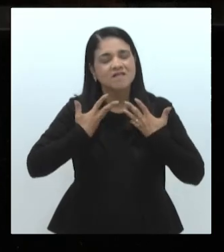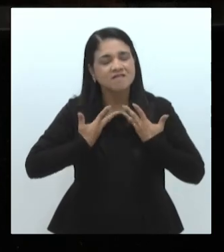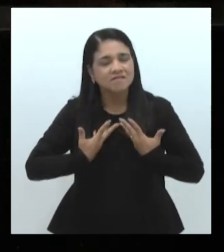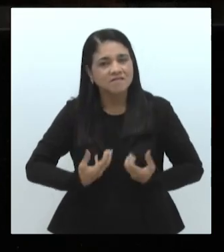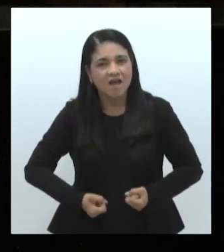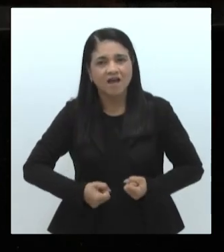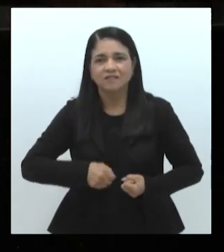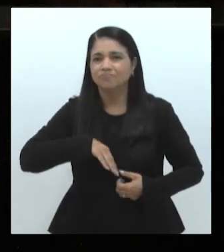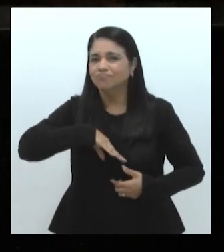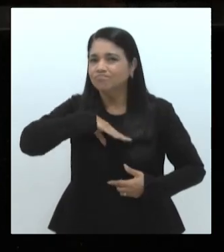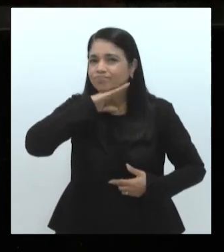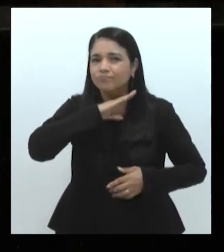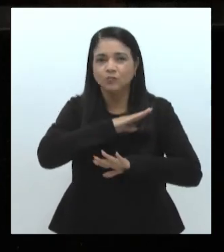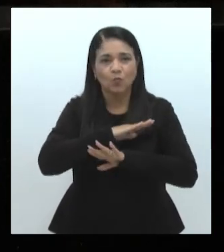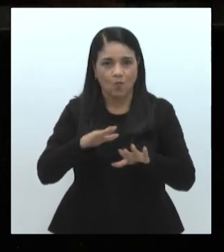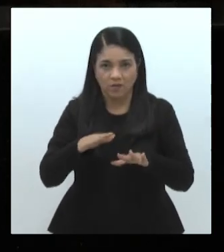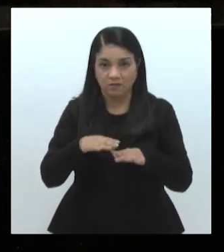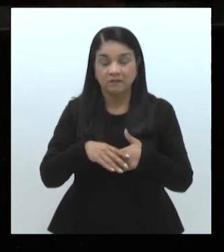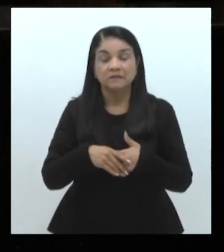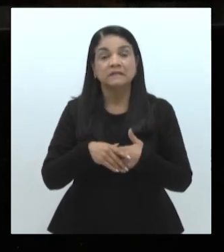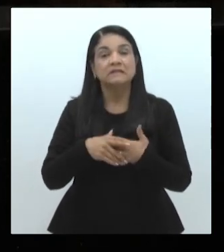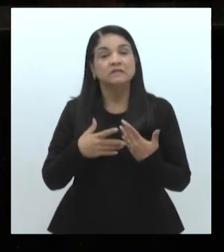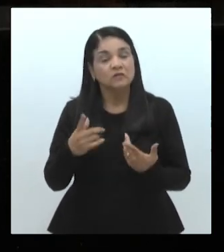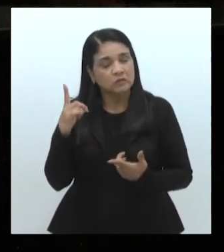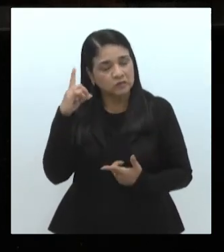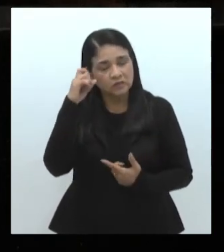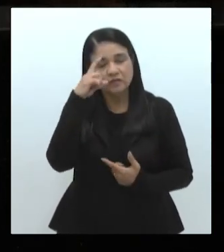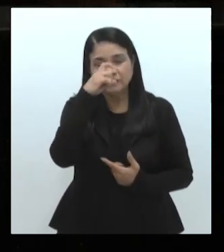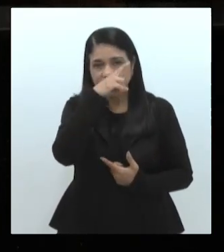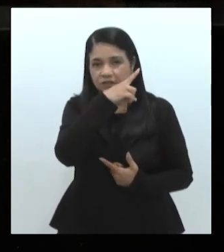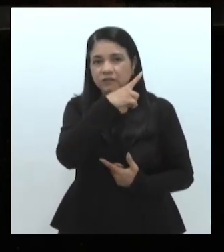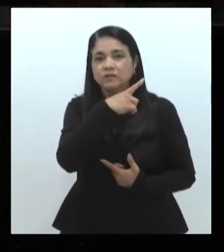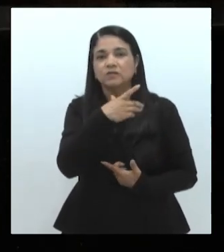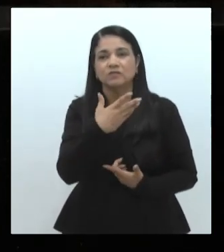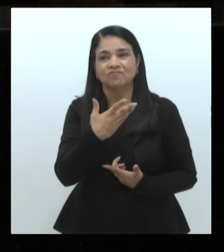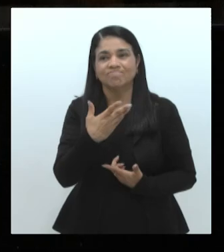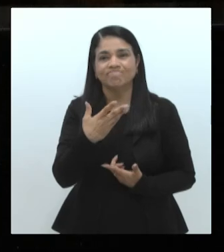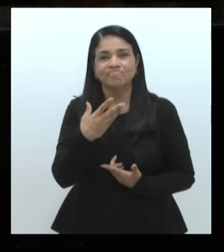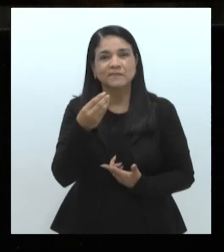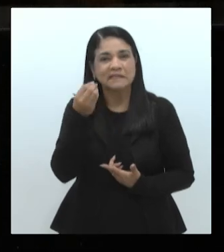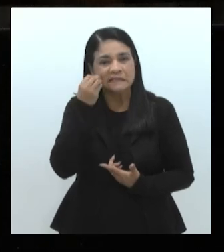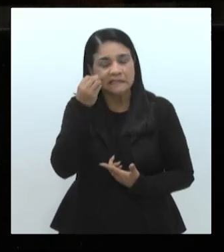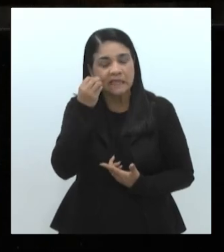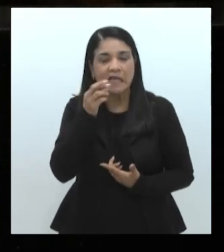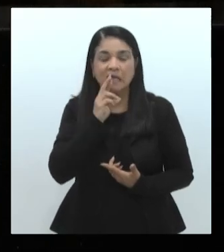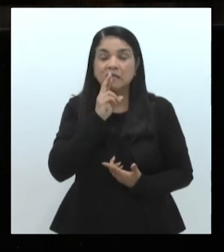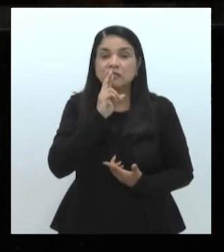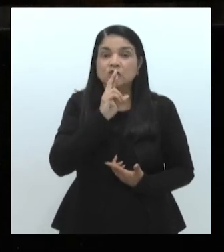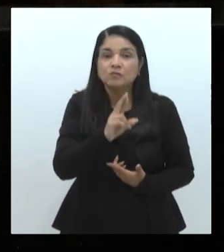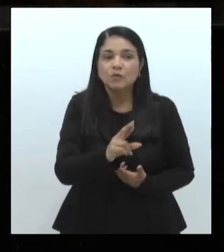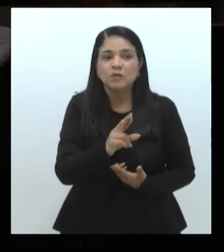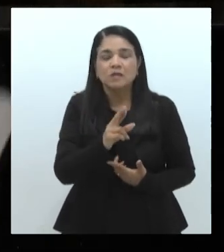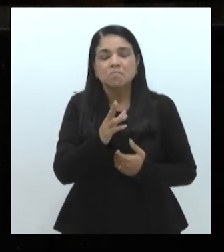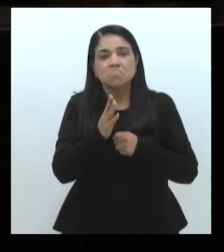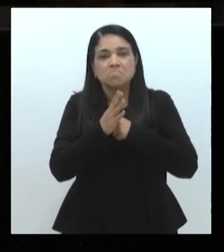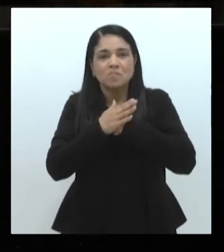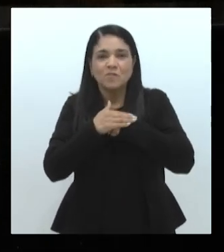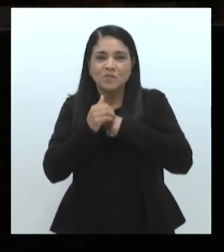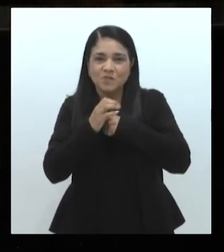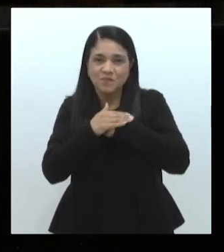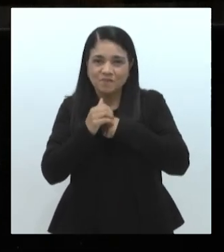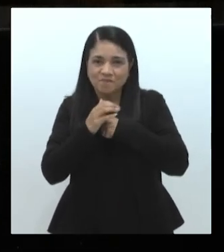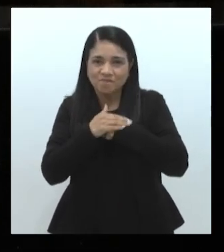cansadas. Olha, foi muito difícil tentar dar algum conforto ou acalmar